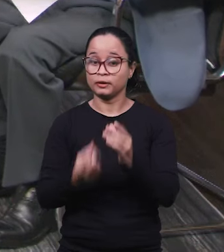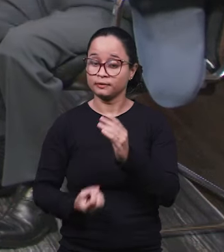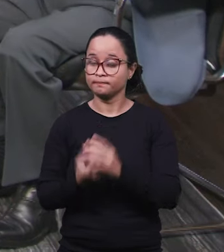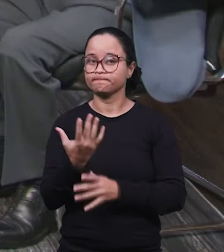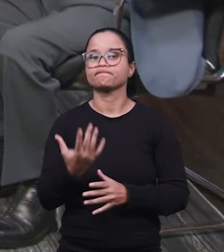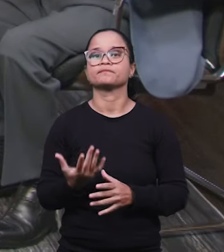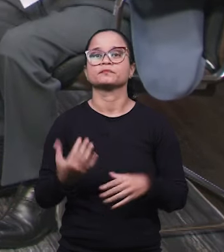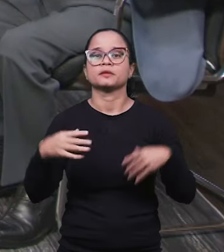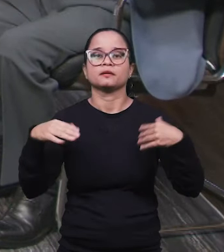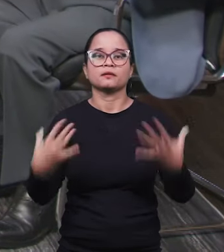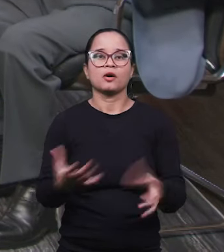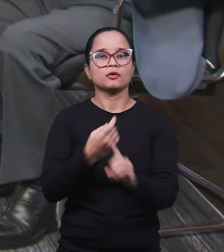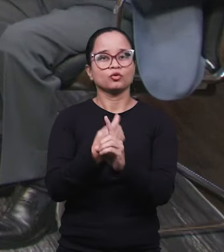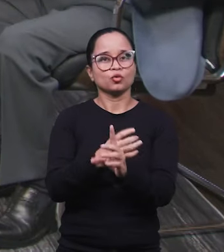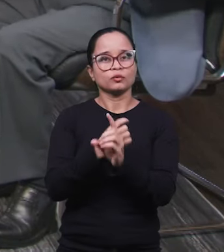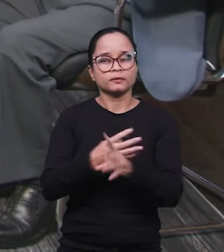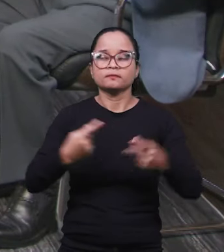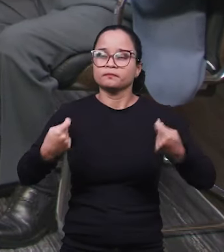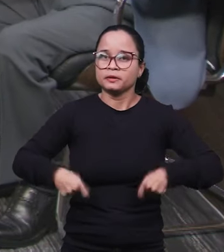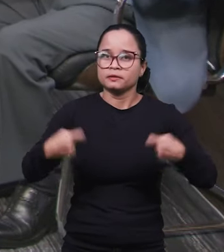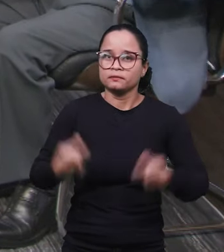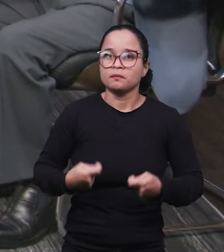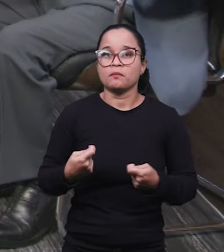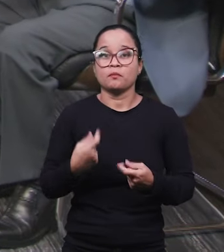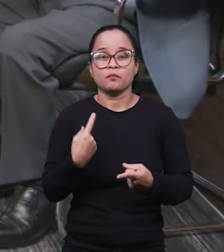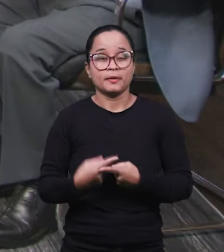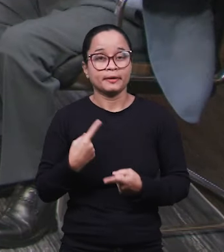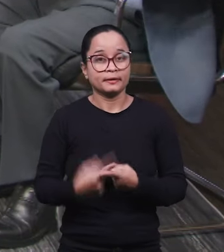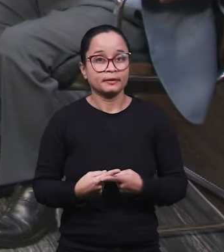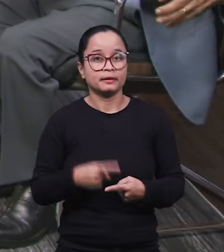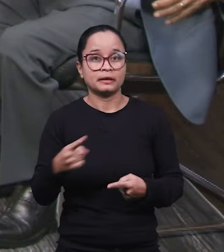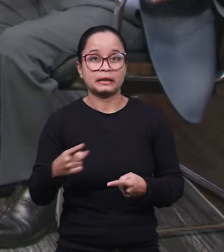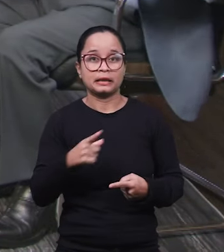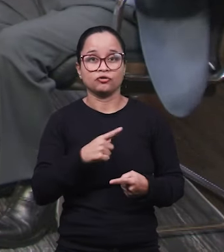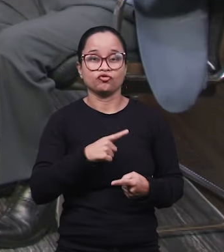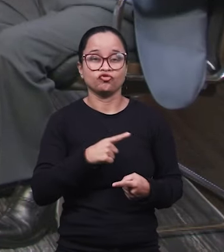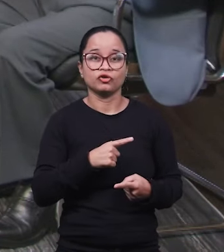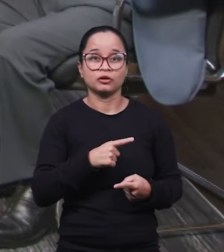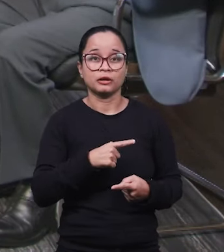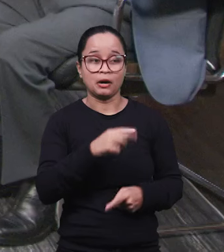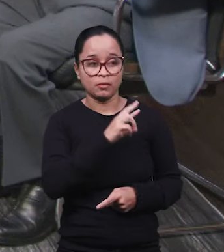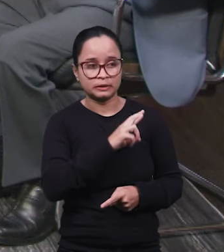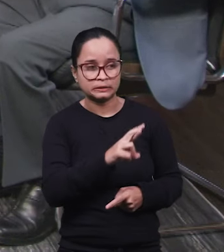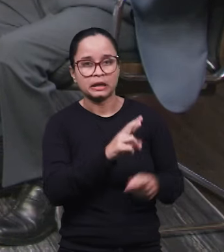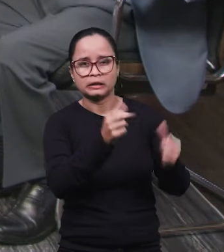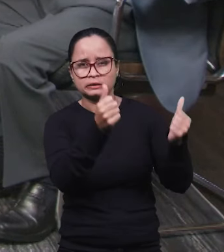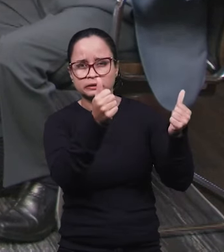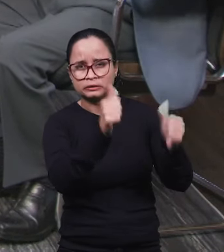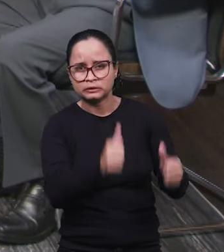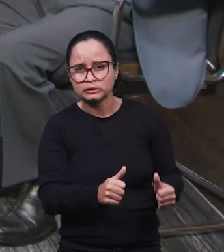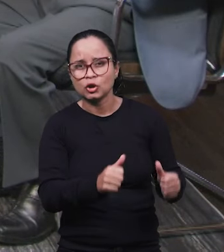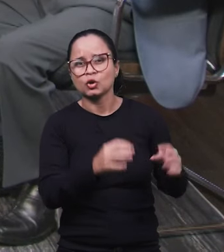necessária, dado que ela tinha que enfrentar o paganismo, o ensino pagão,